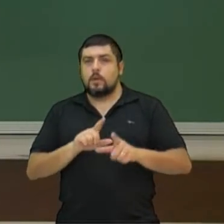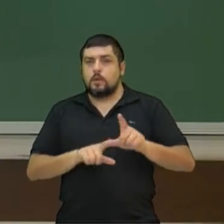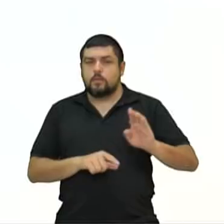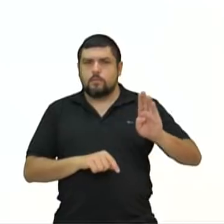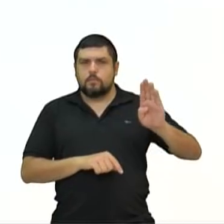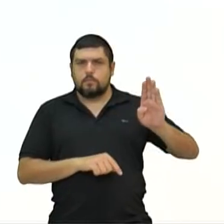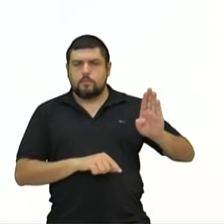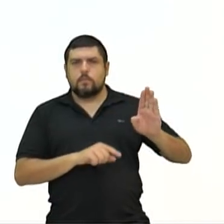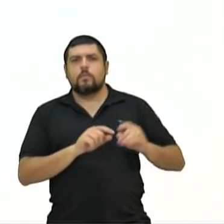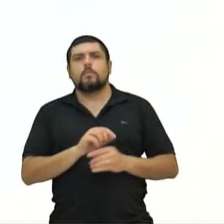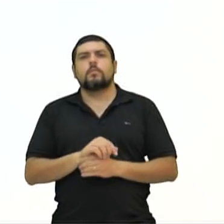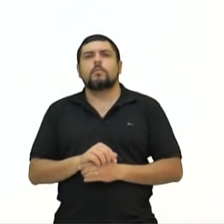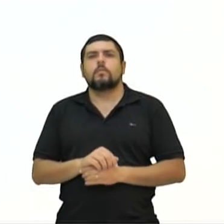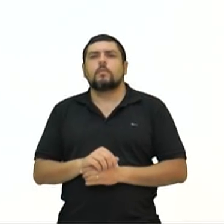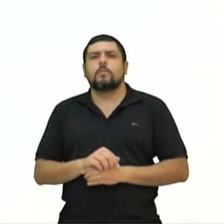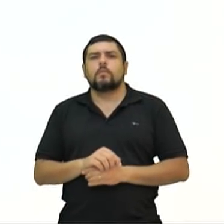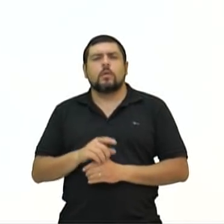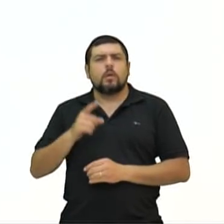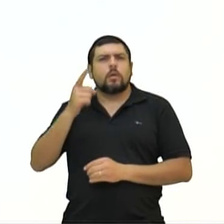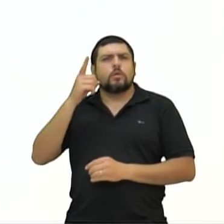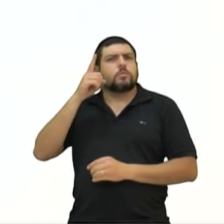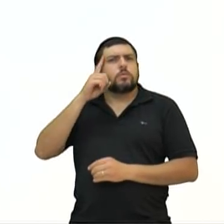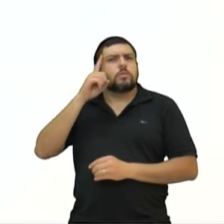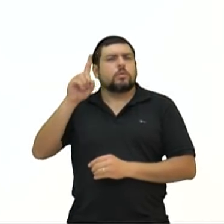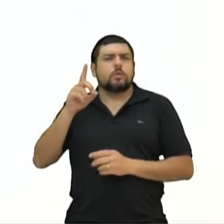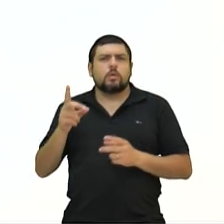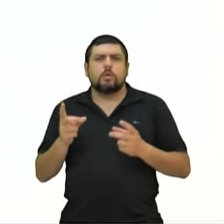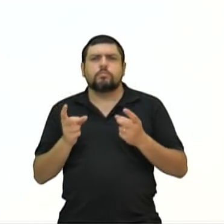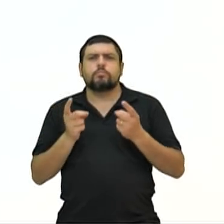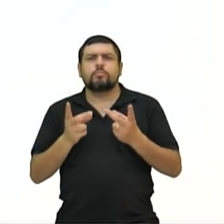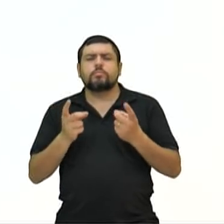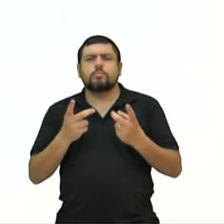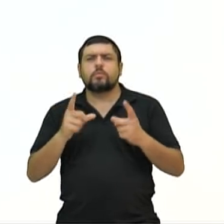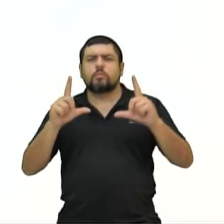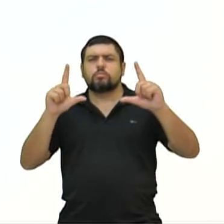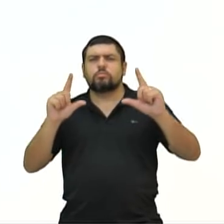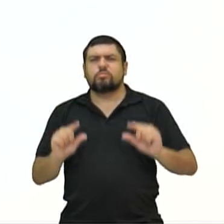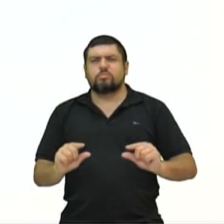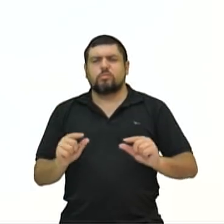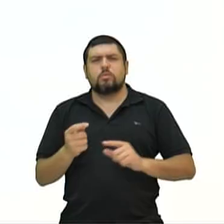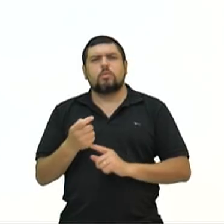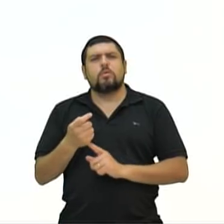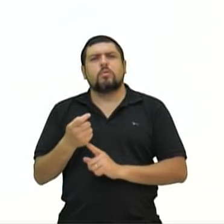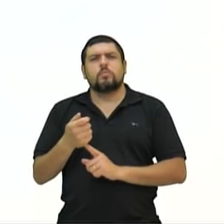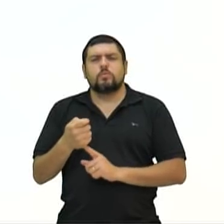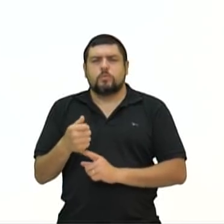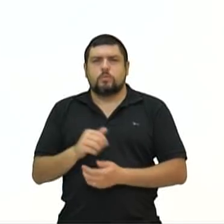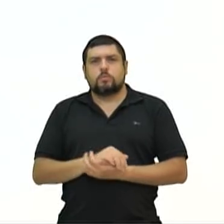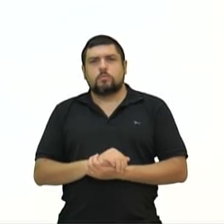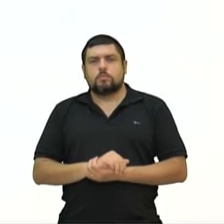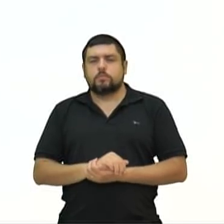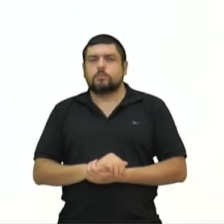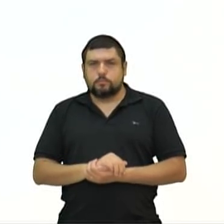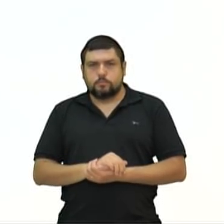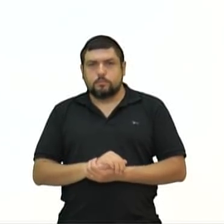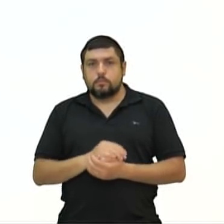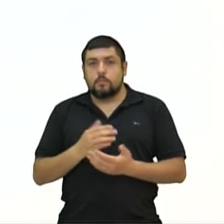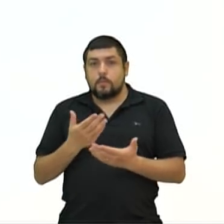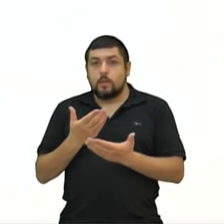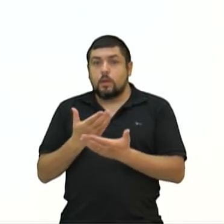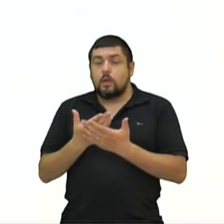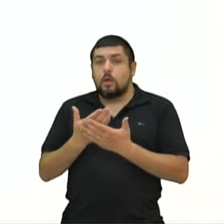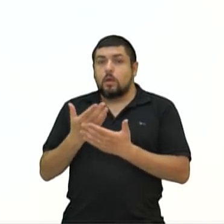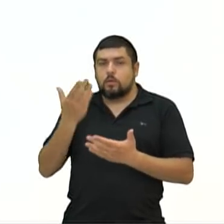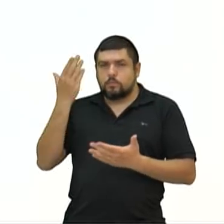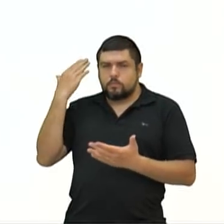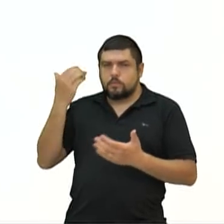seguinte, em qual dia a quantidade de produtos vendidos foi menor? Menor, como eu expliquei na aula passada. O gráfico da